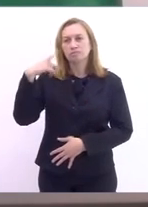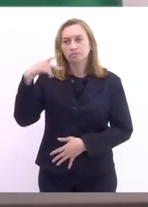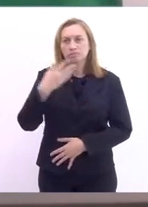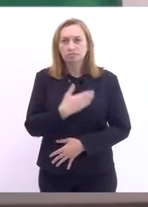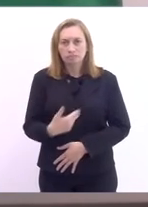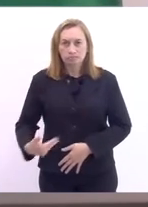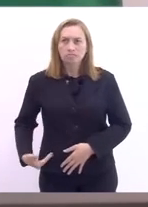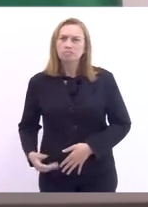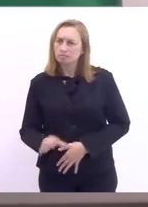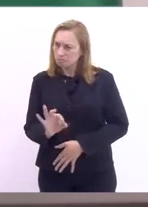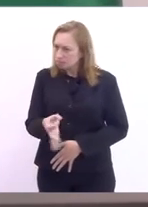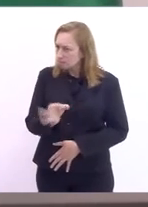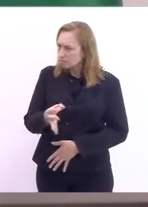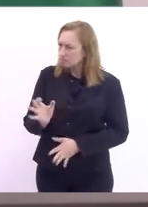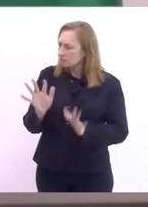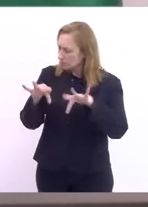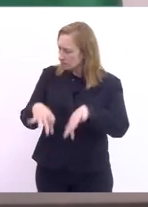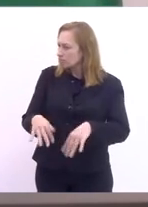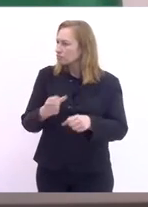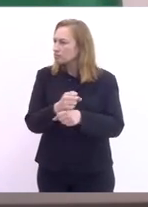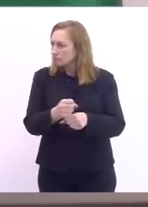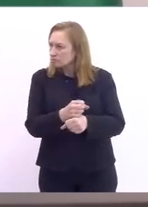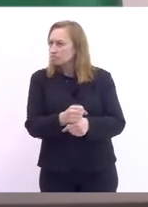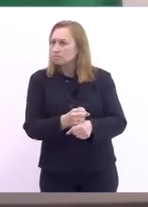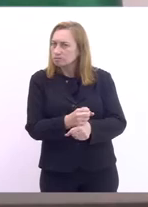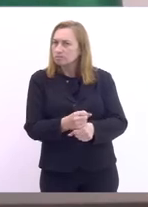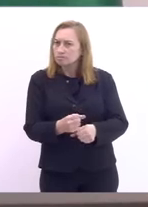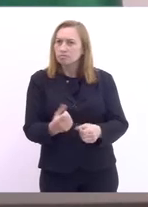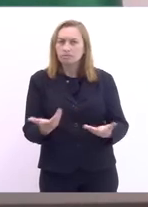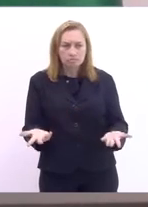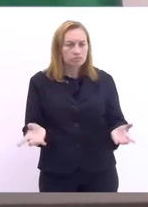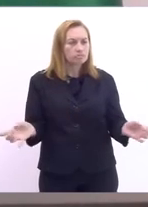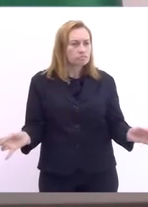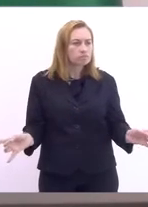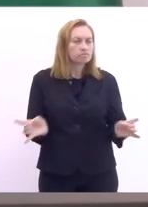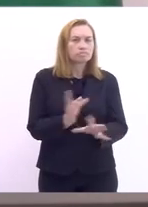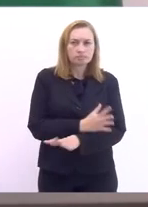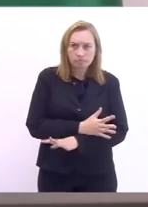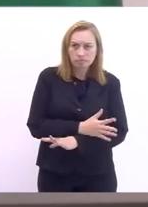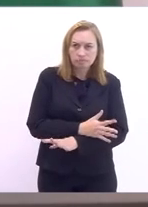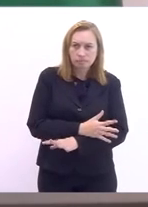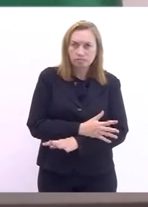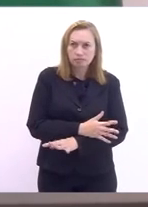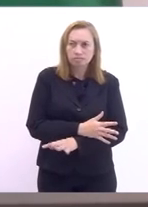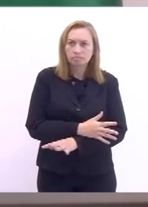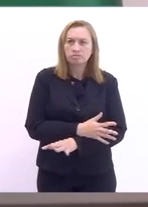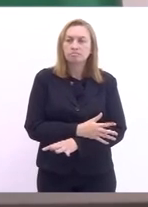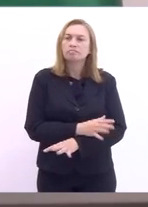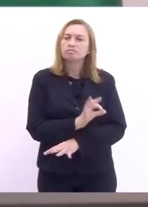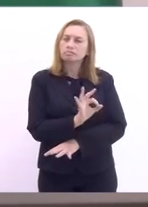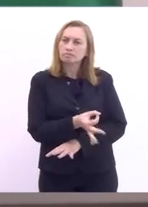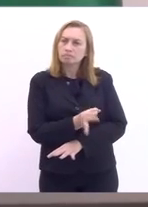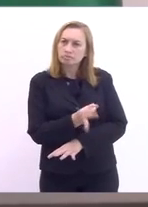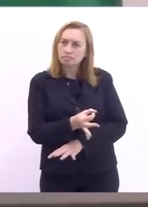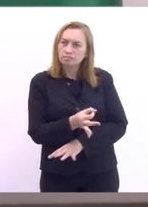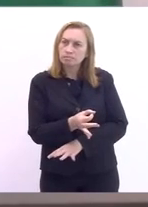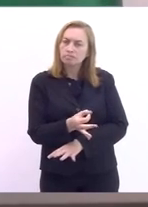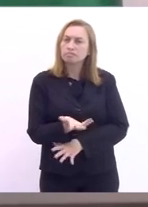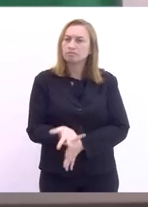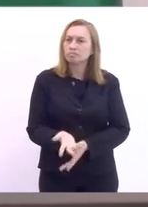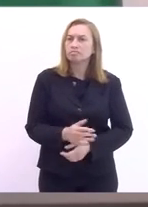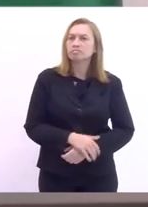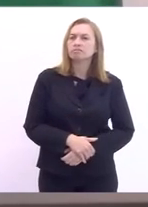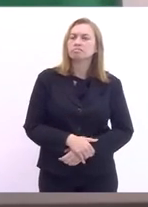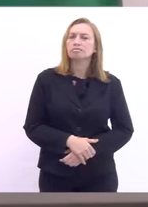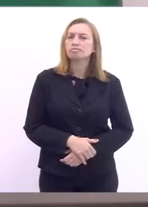Justo e correto, porque até o final do ano essa matriz estará concluída exatamente com uma das hipóteses, a matriz com o banco